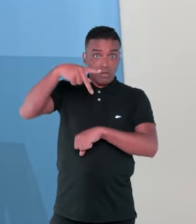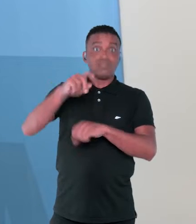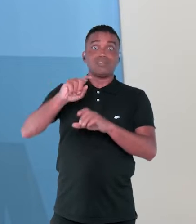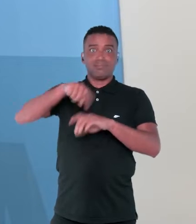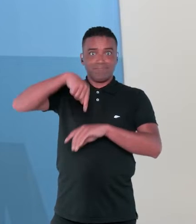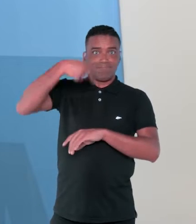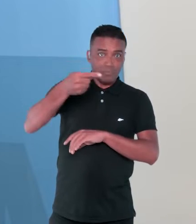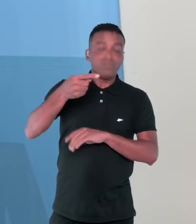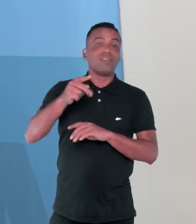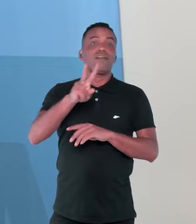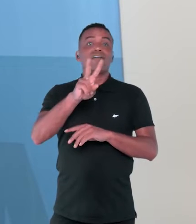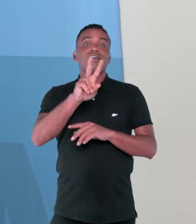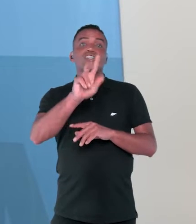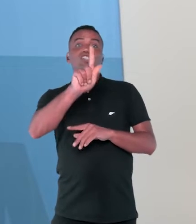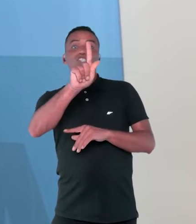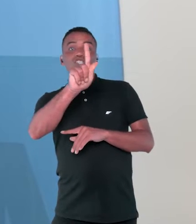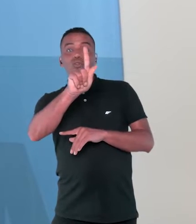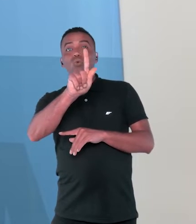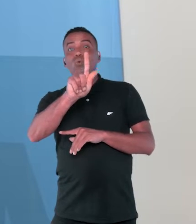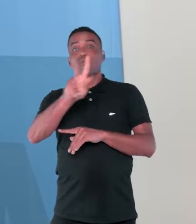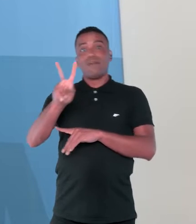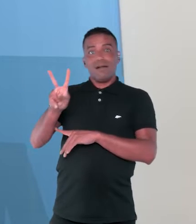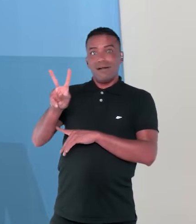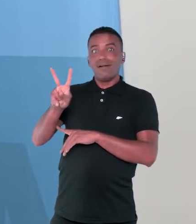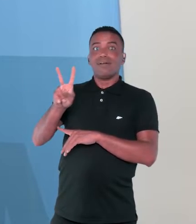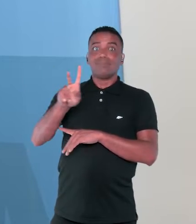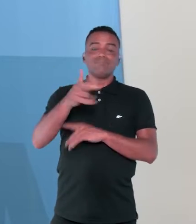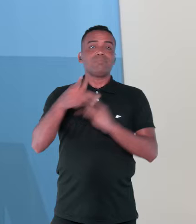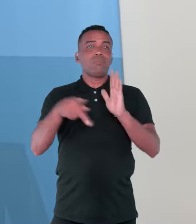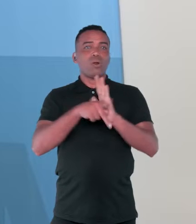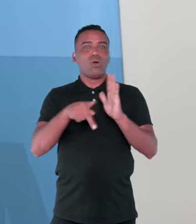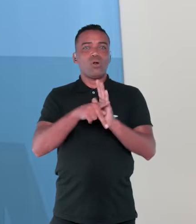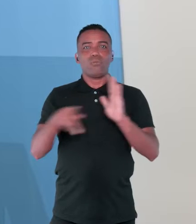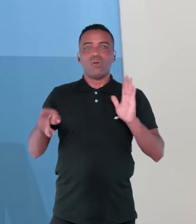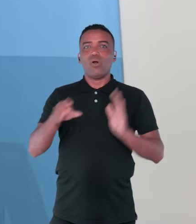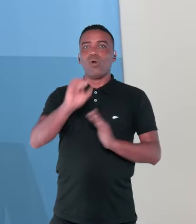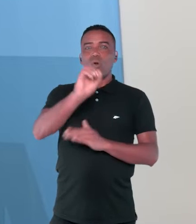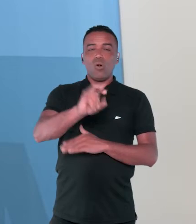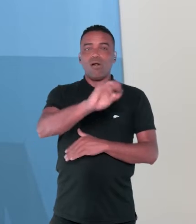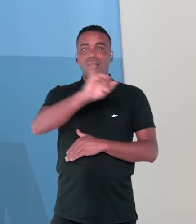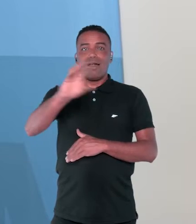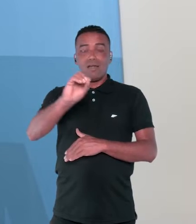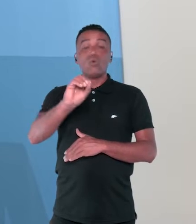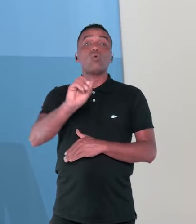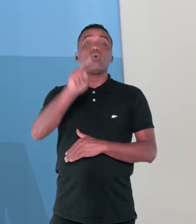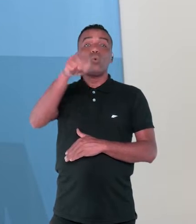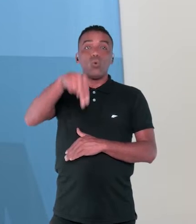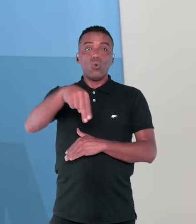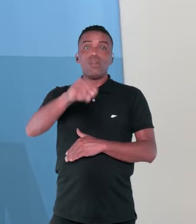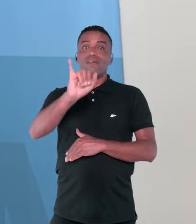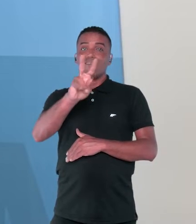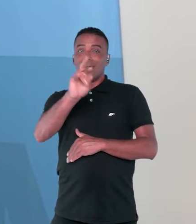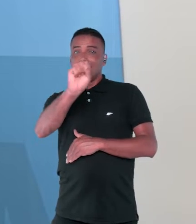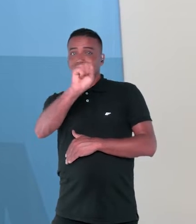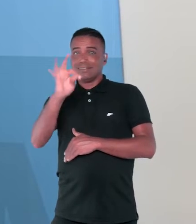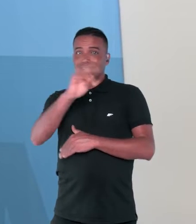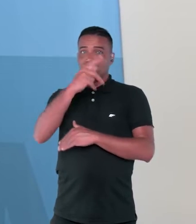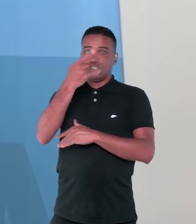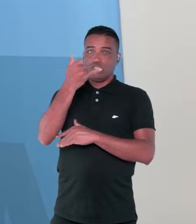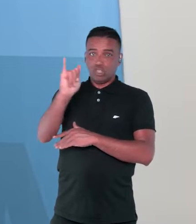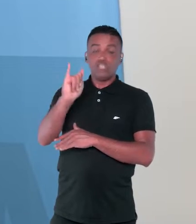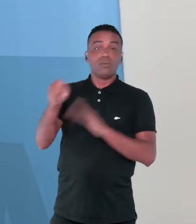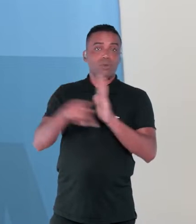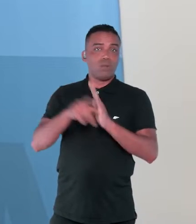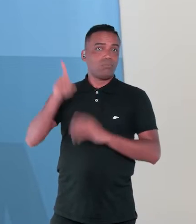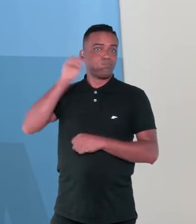Getúlio Vargas, com MBA em Executivo na Ohio University, dos Estados Unidos, e mestre em